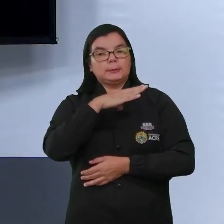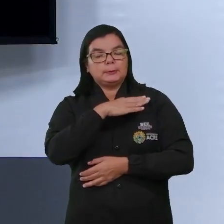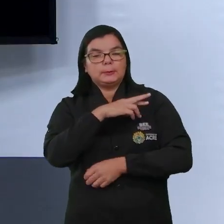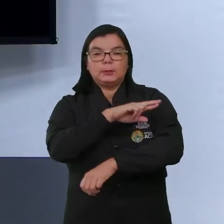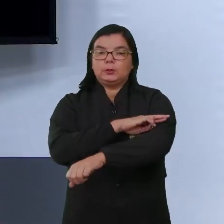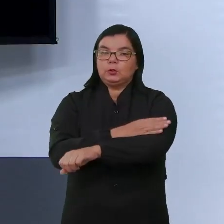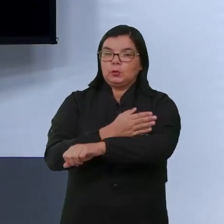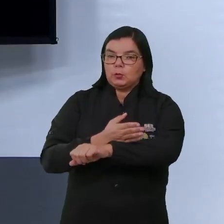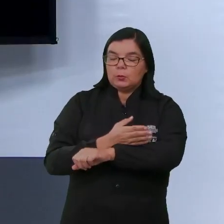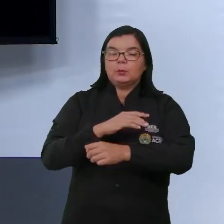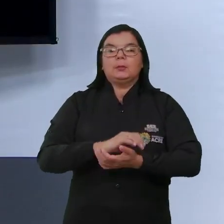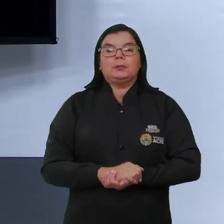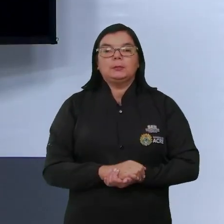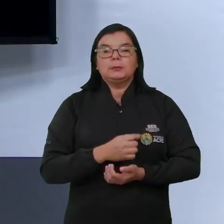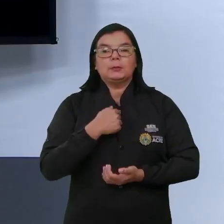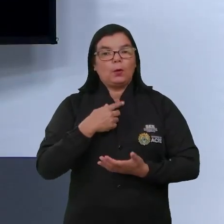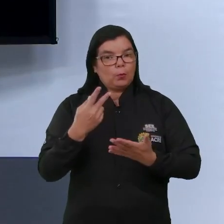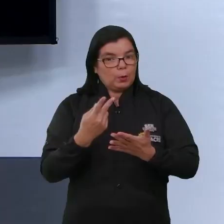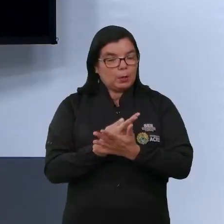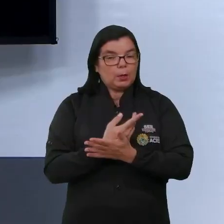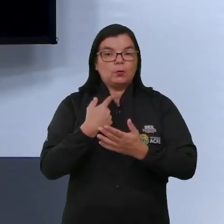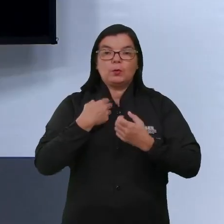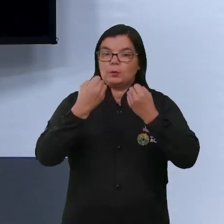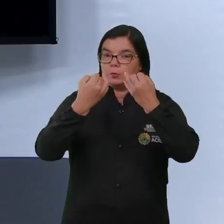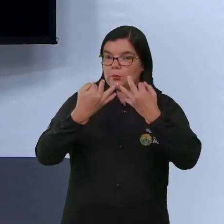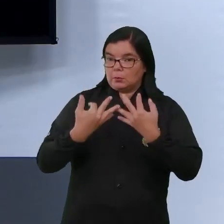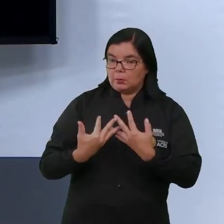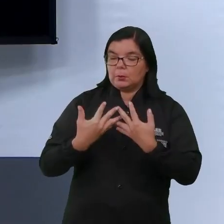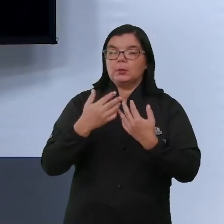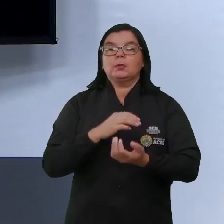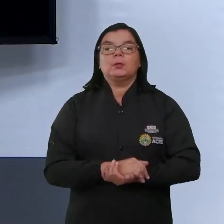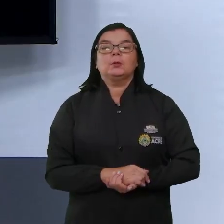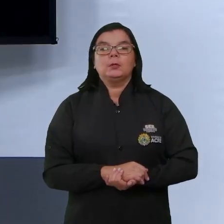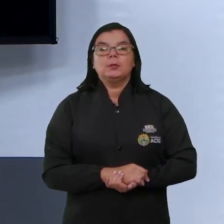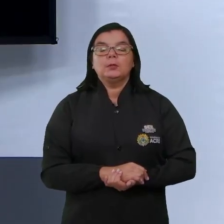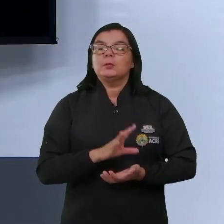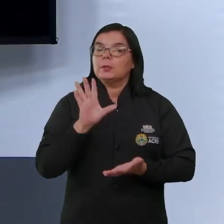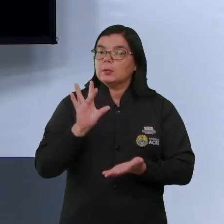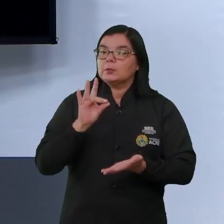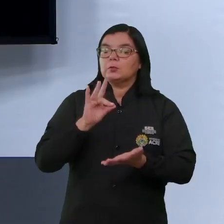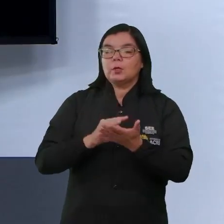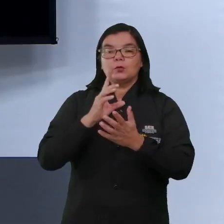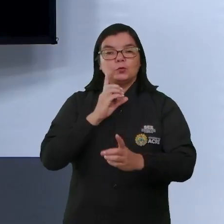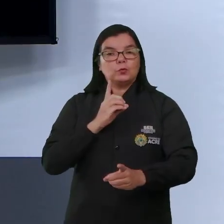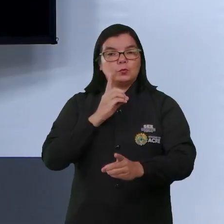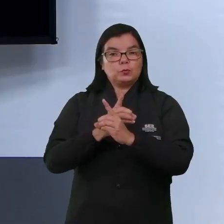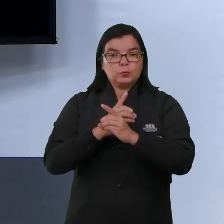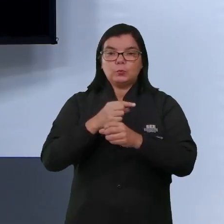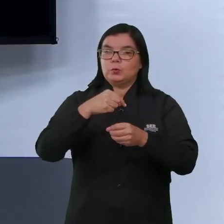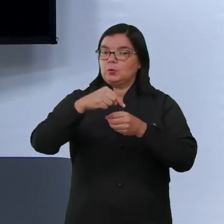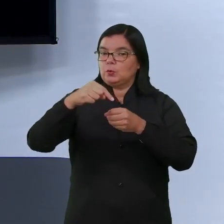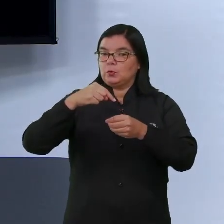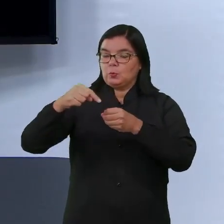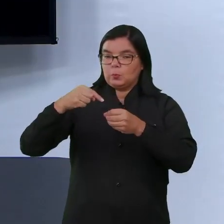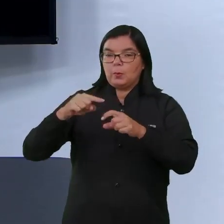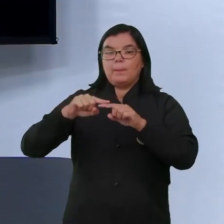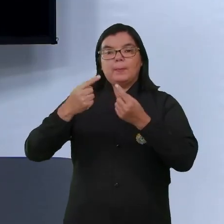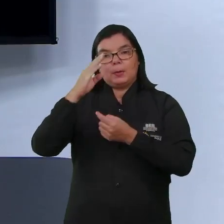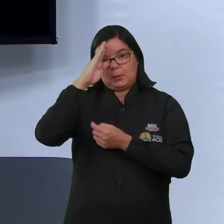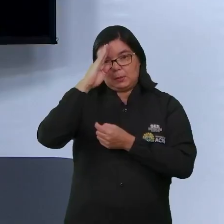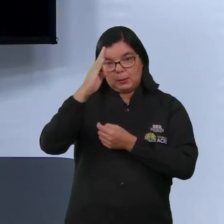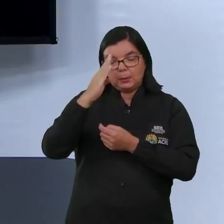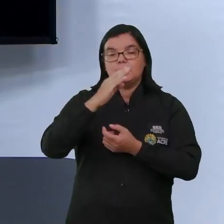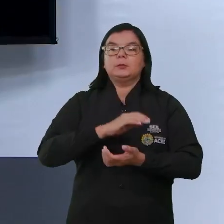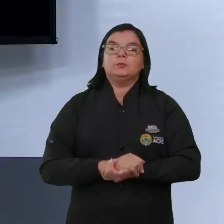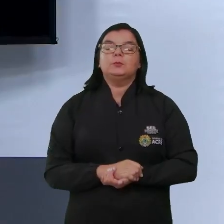Branco. Então, eu errei, tá? Eu quero deixar registrado aqui que, na verdade, eles são encontrados no município, mas